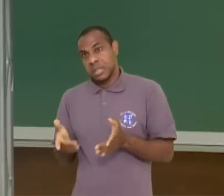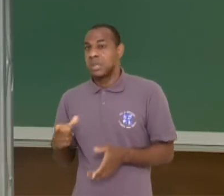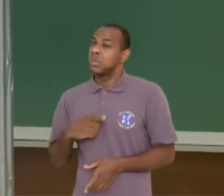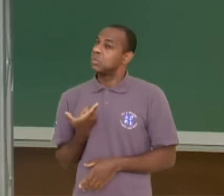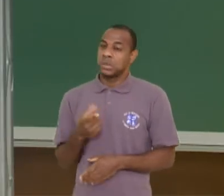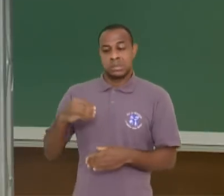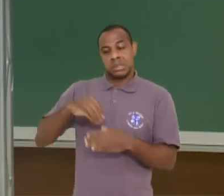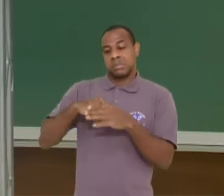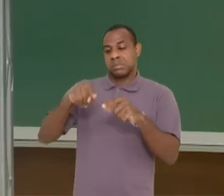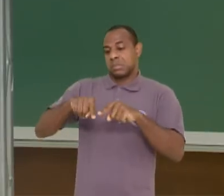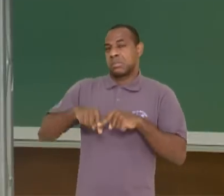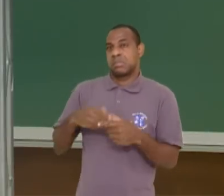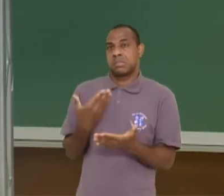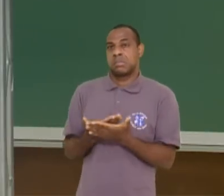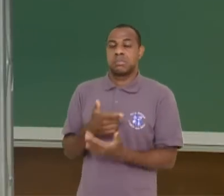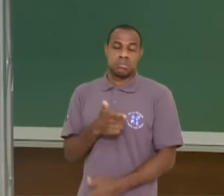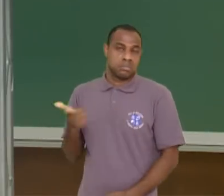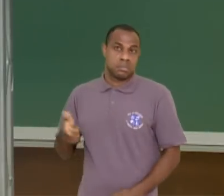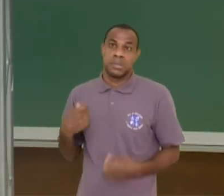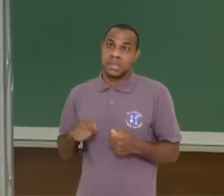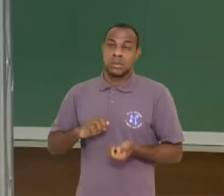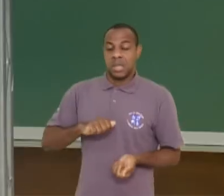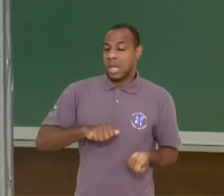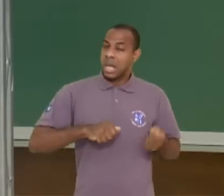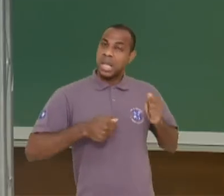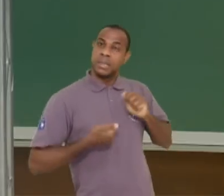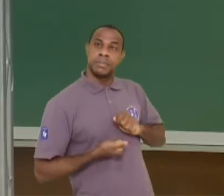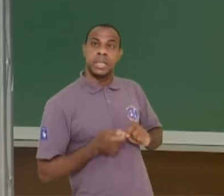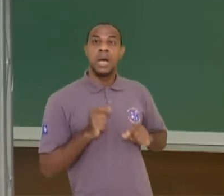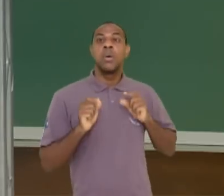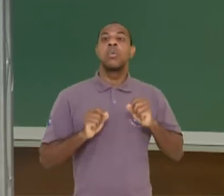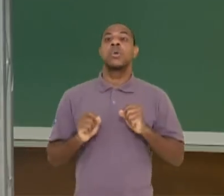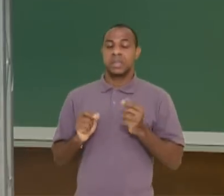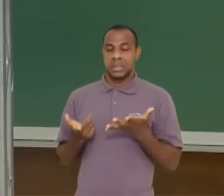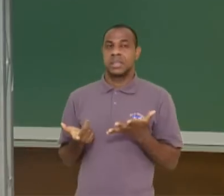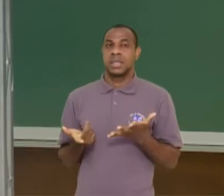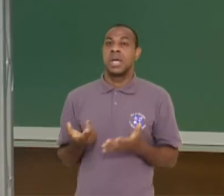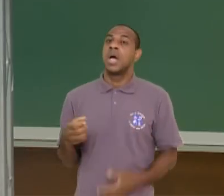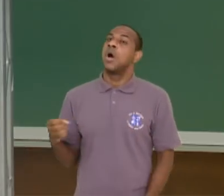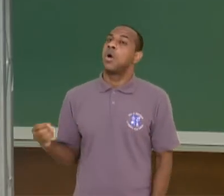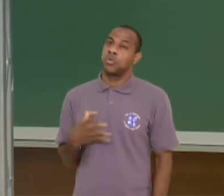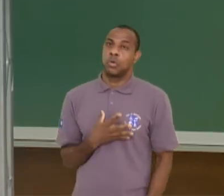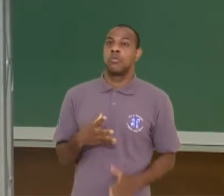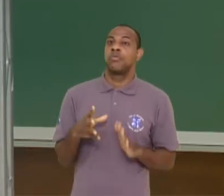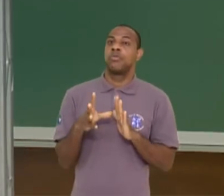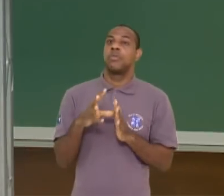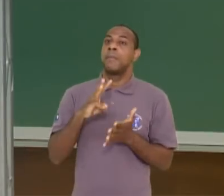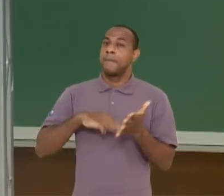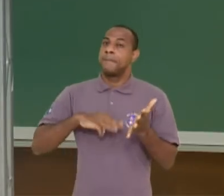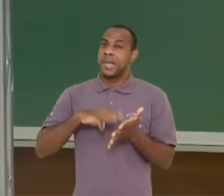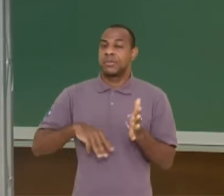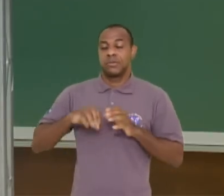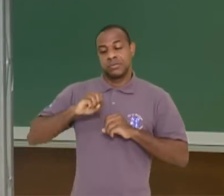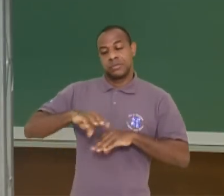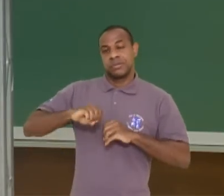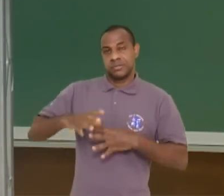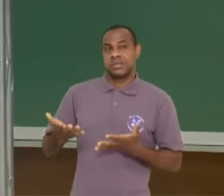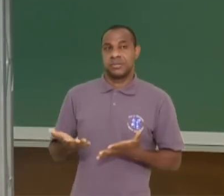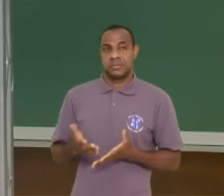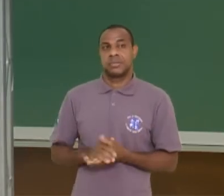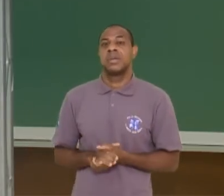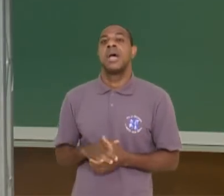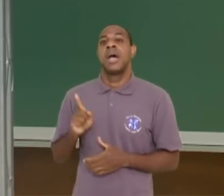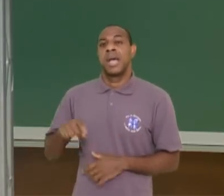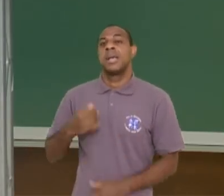então nós temos que nos estar adaptados, adequando ao novo método, ao novo estilo de ensino, né? Então essa rotina é